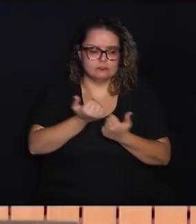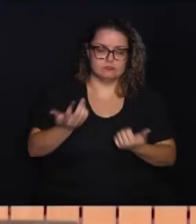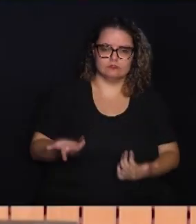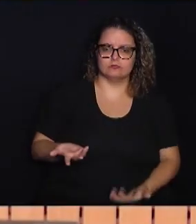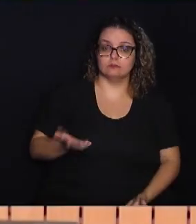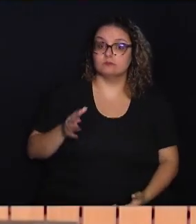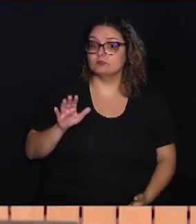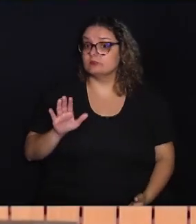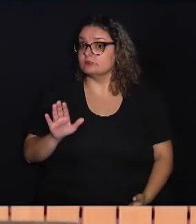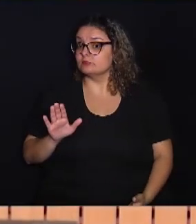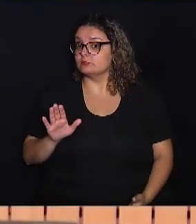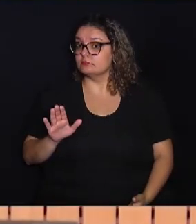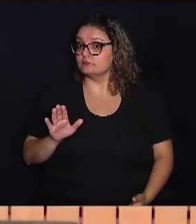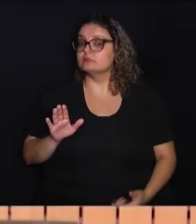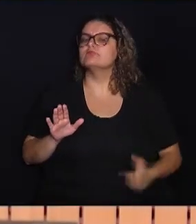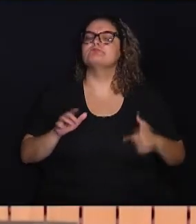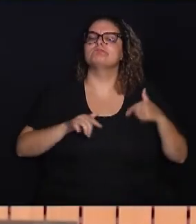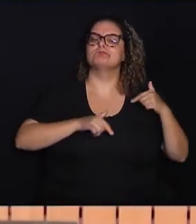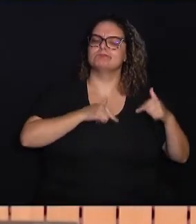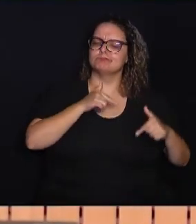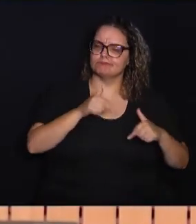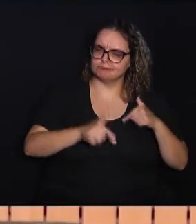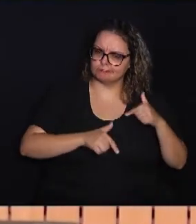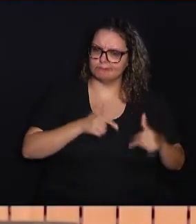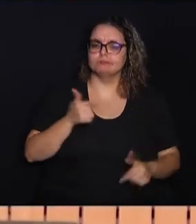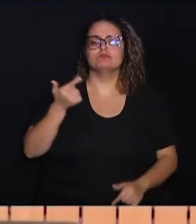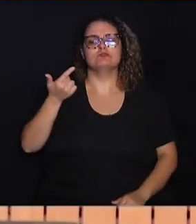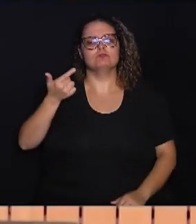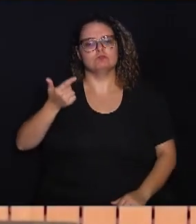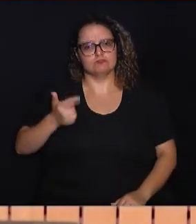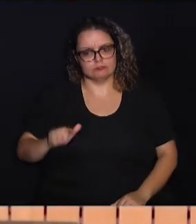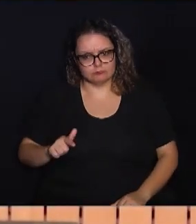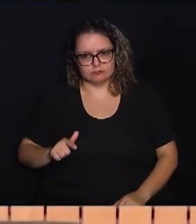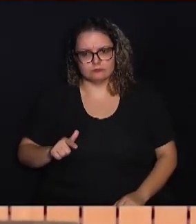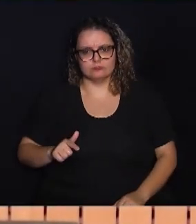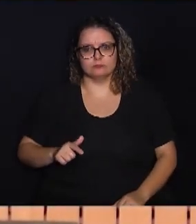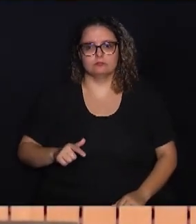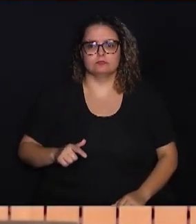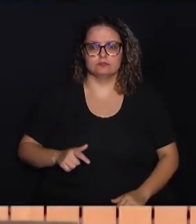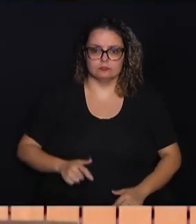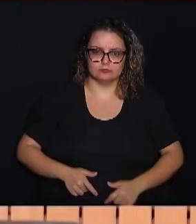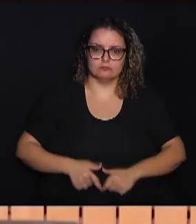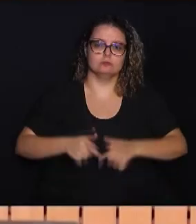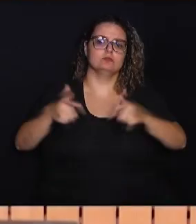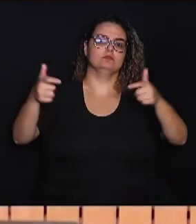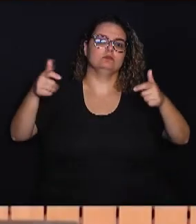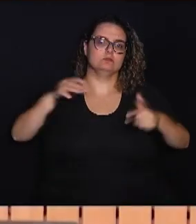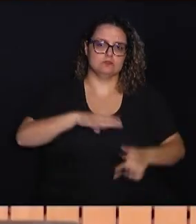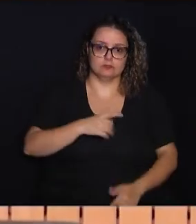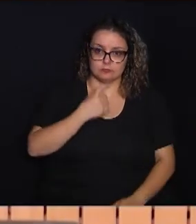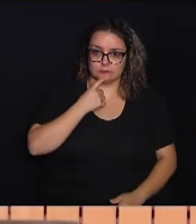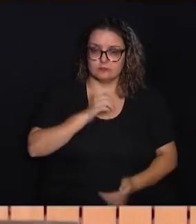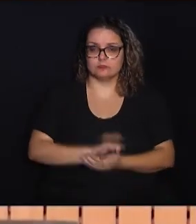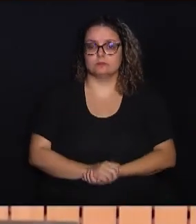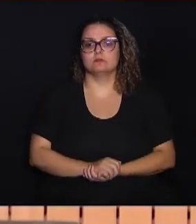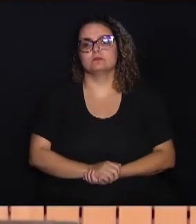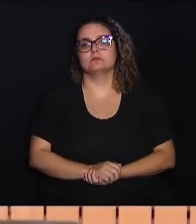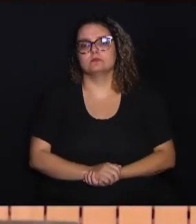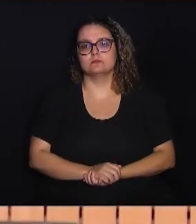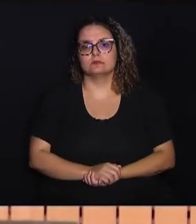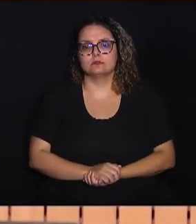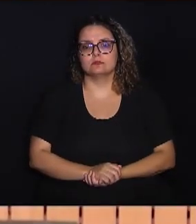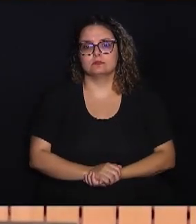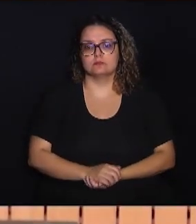Mas vamos trabalhar continuar trabalhando pra grandeza dessa cidade aqui